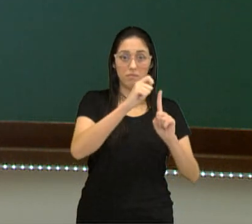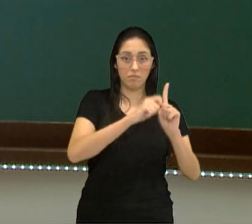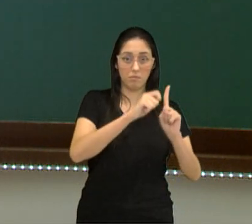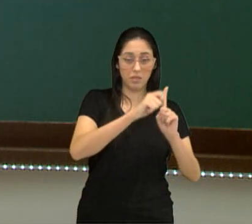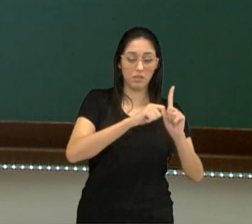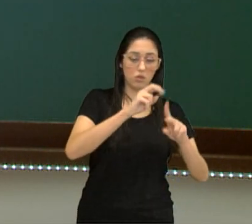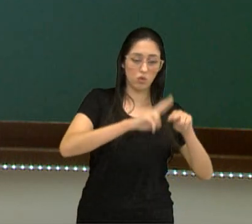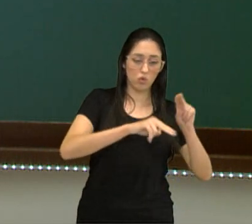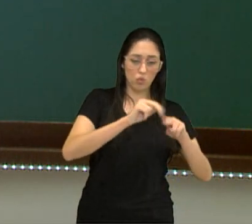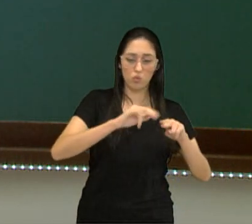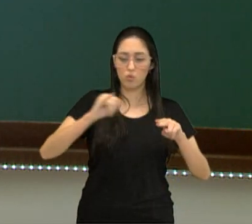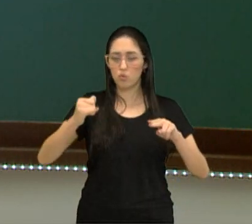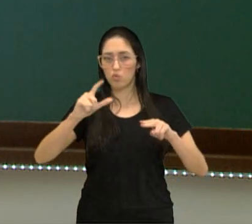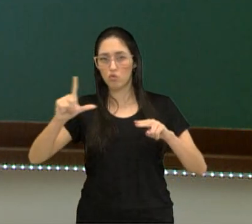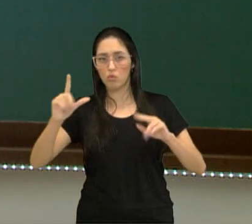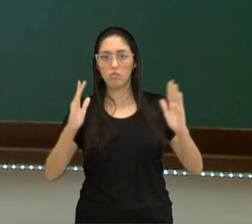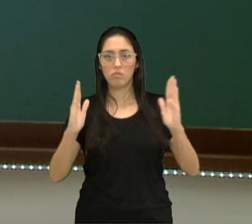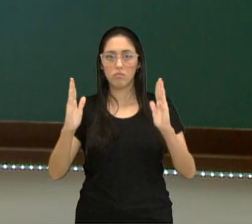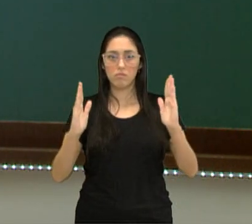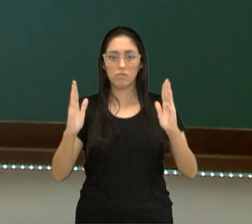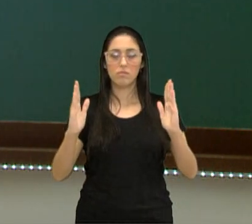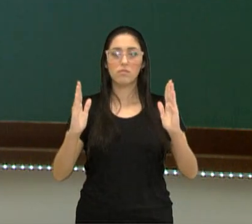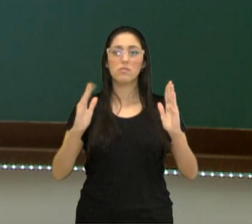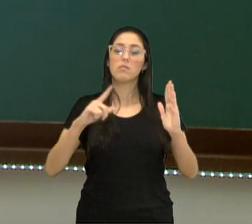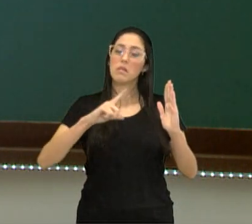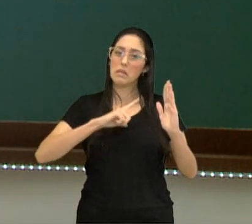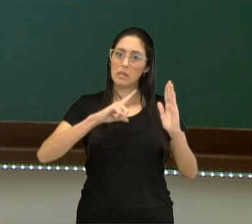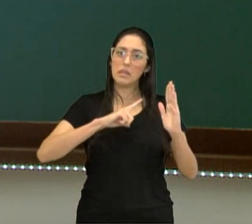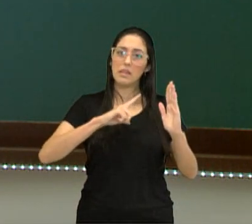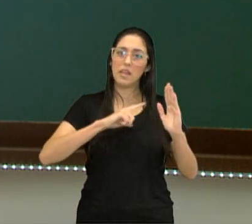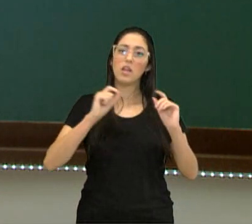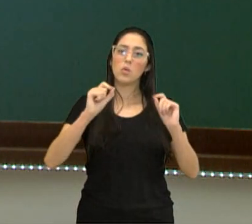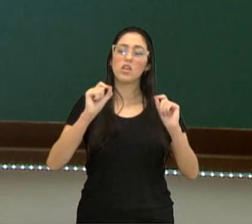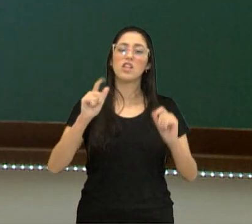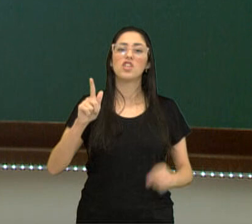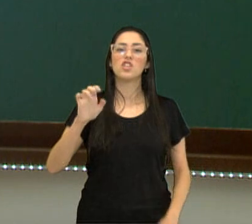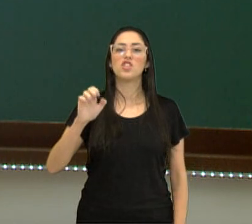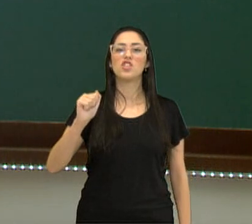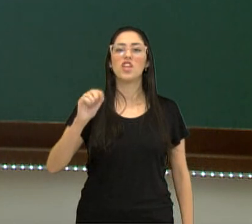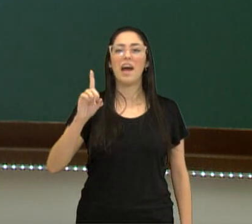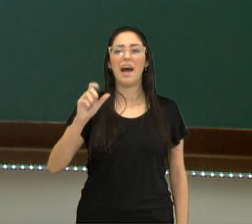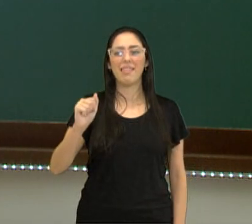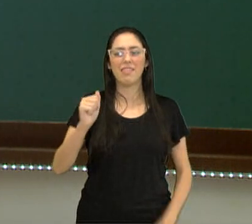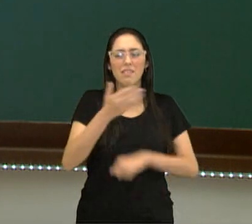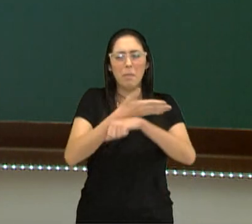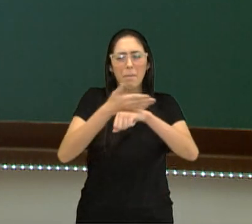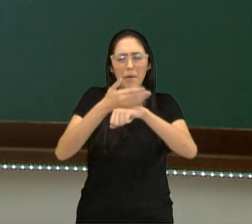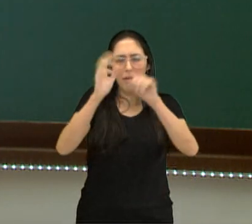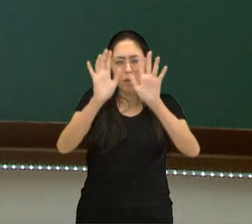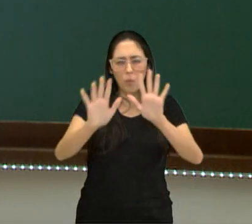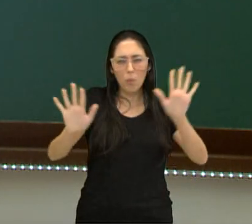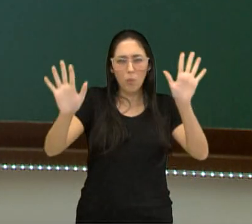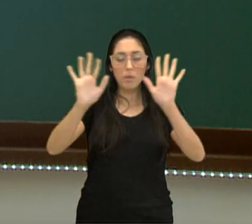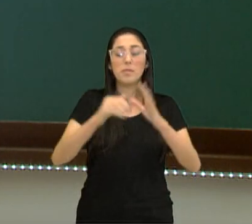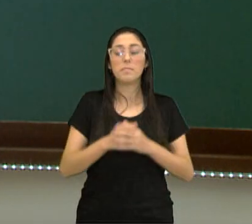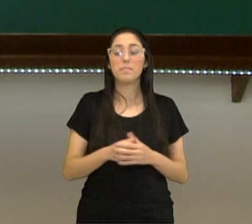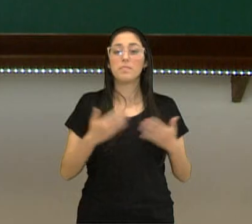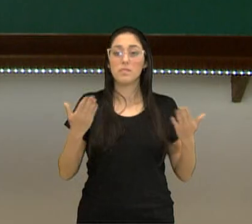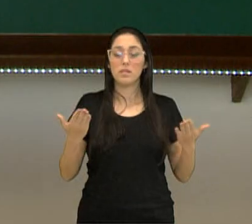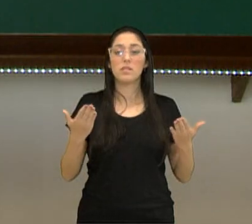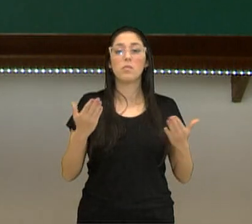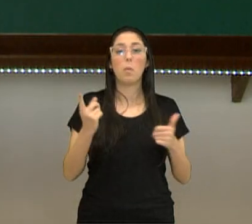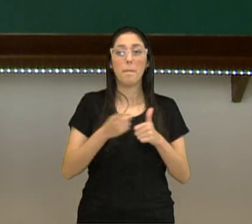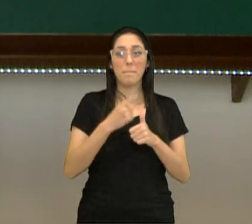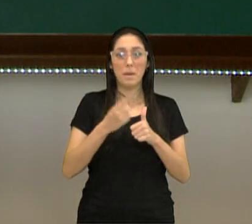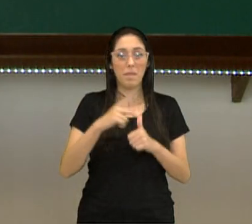julho, existe inclusive a possibilidade de ocorrência de geadas. Para a gente caracterizar o clima do primeiro planalto